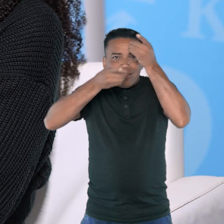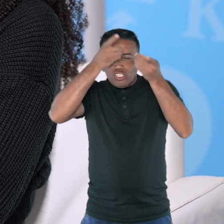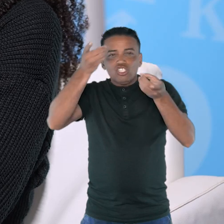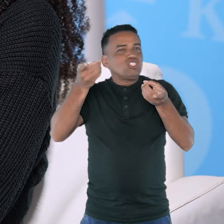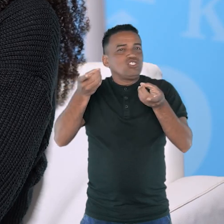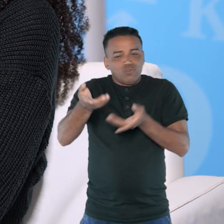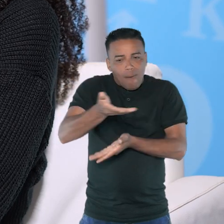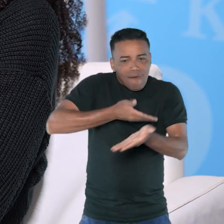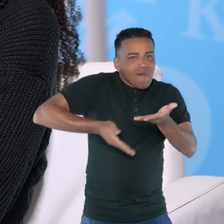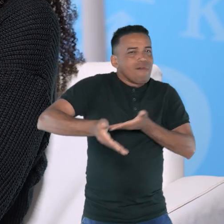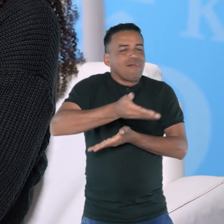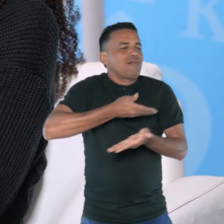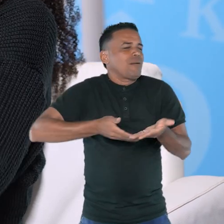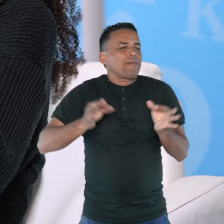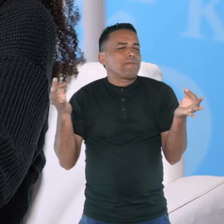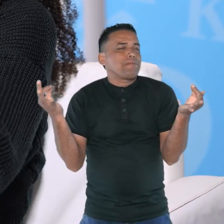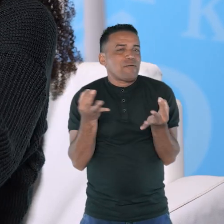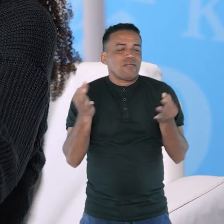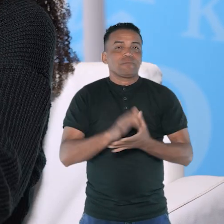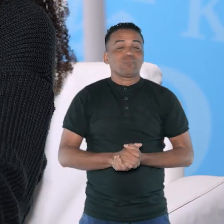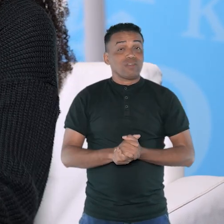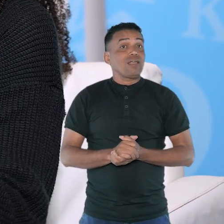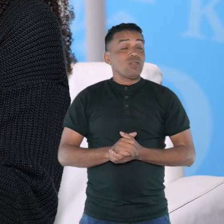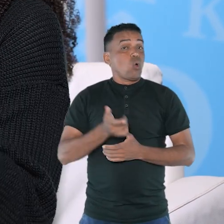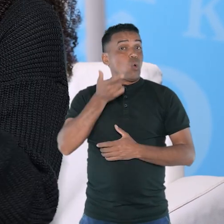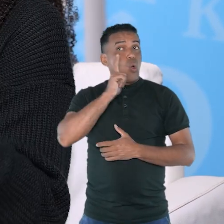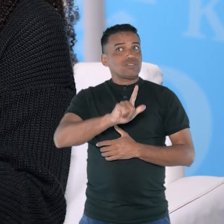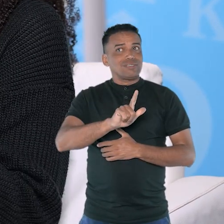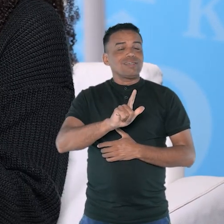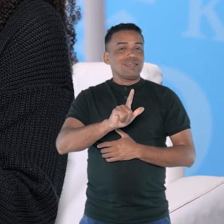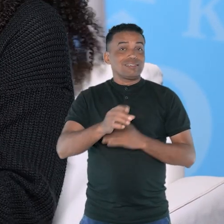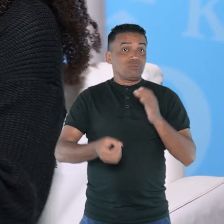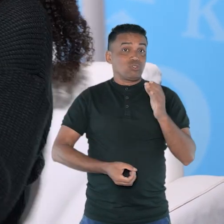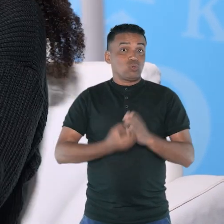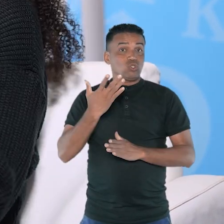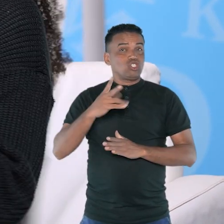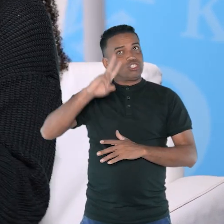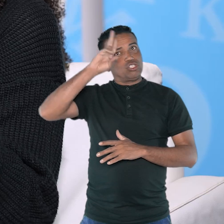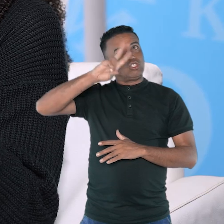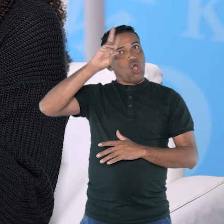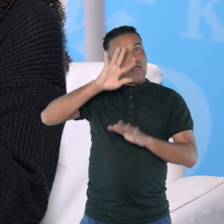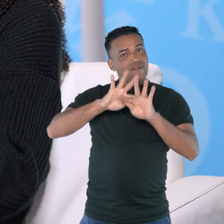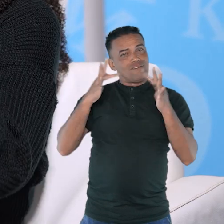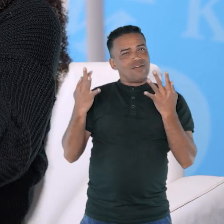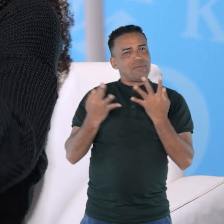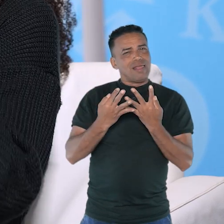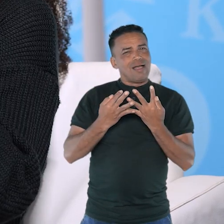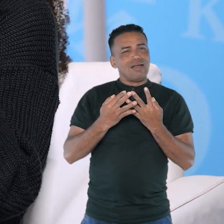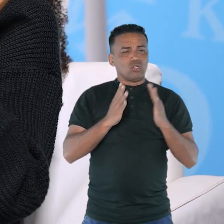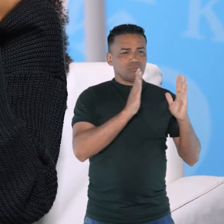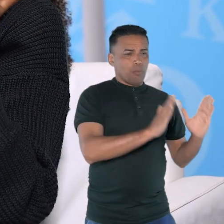conhecimento também. E acabei trazendo à tona essa história que nasce de uma história familiar. Ela traz 2 tempos